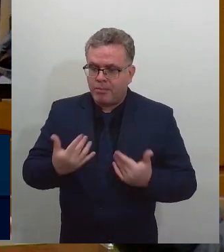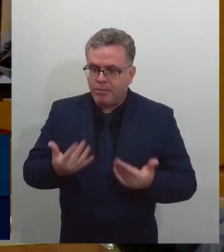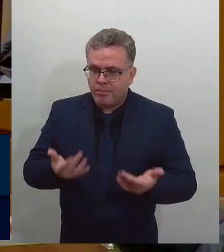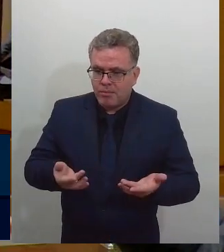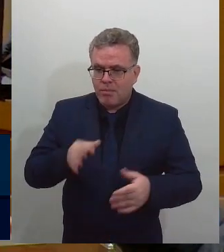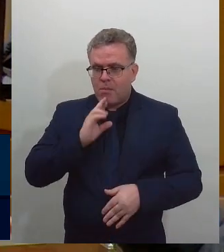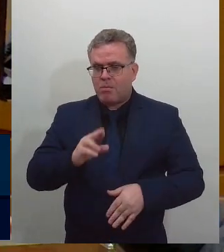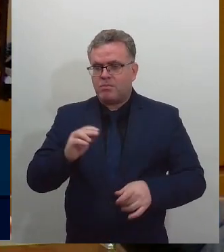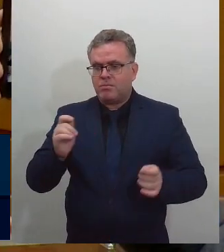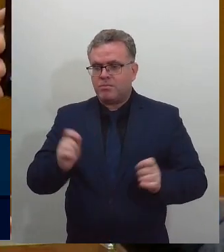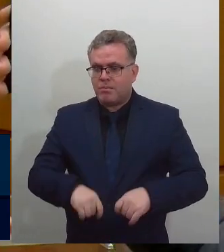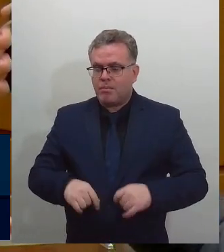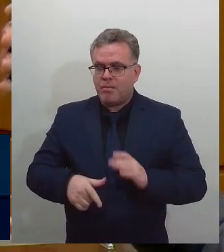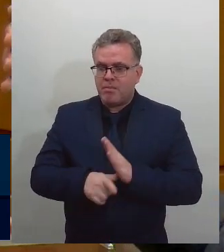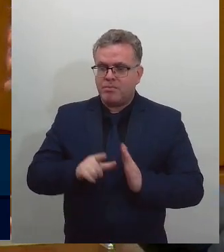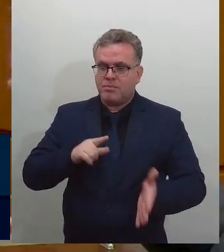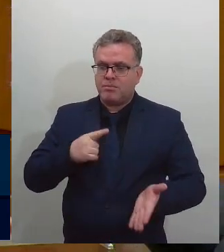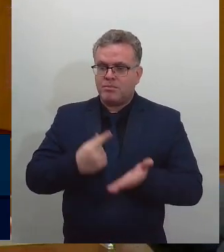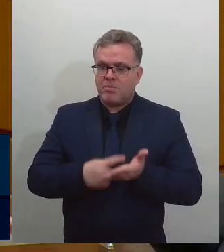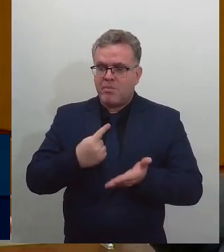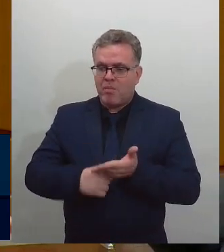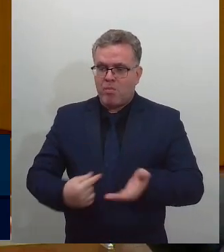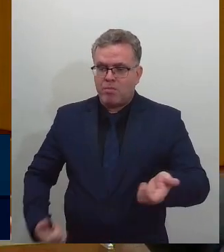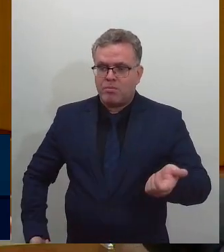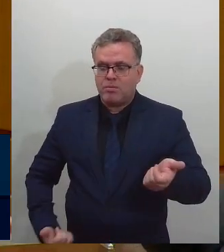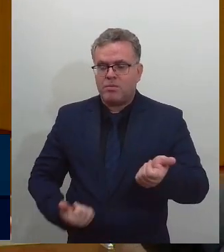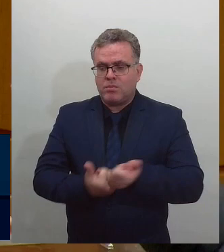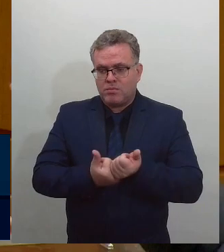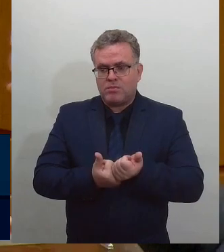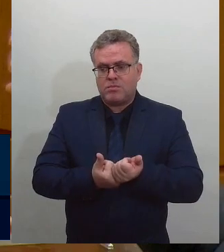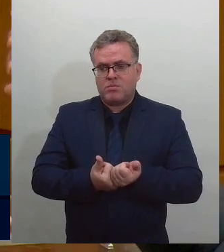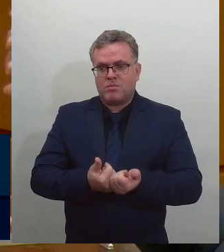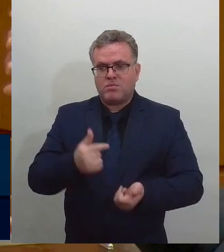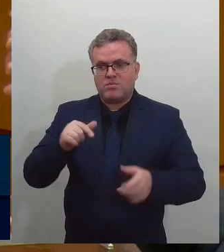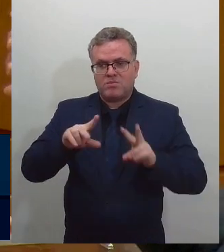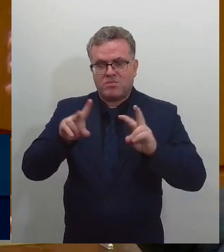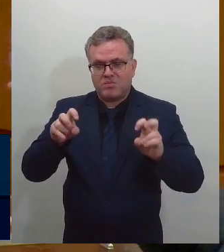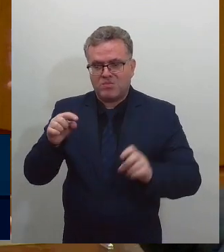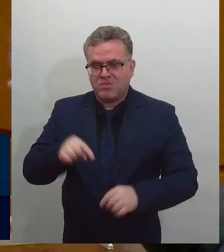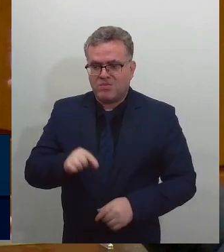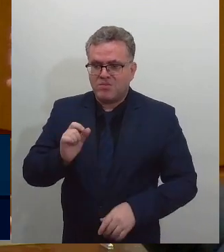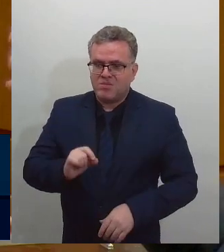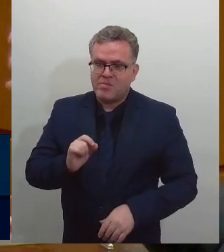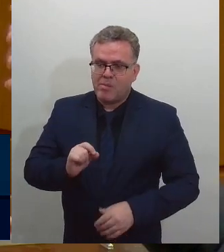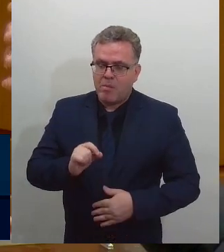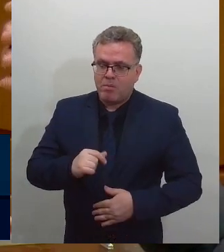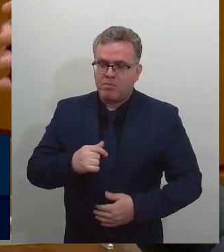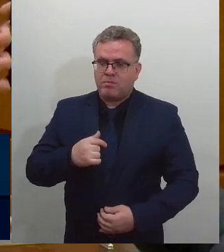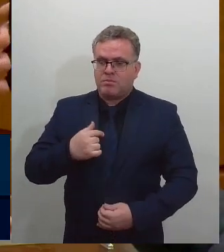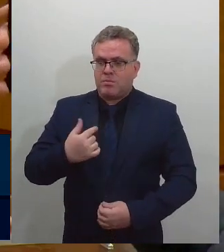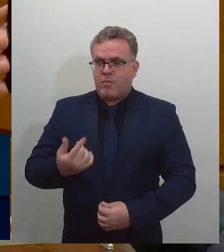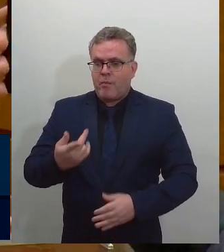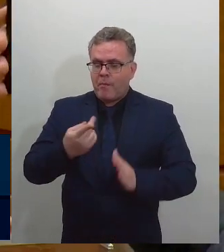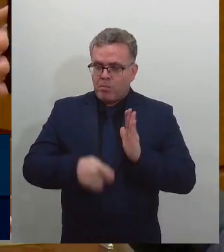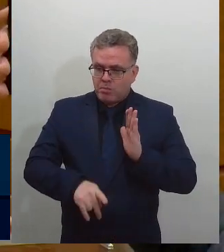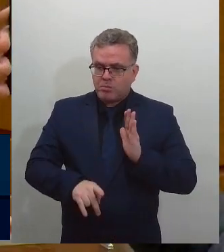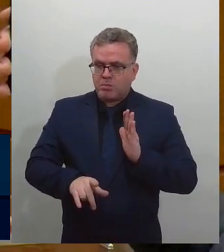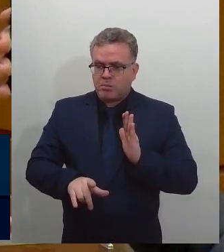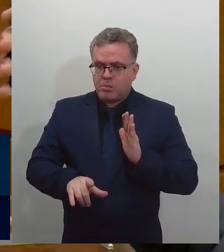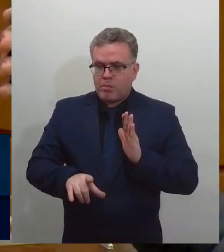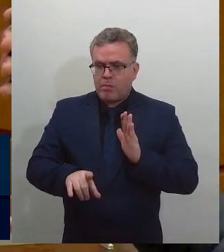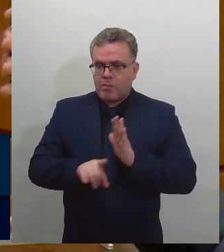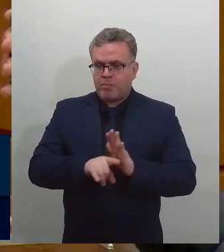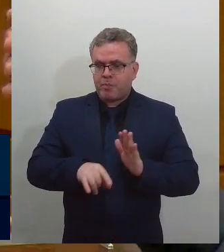grande apoiador dessa pauta, inclusive com projeto no Congresso Nacional,